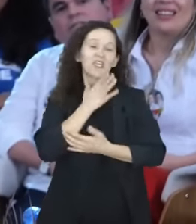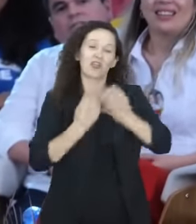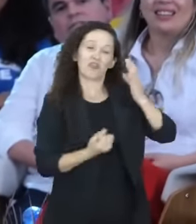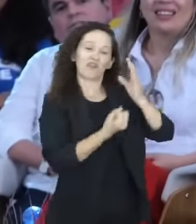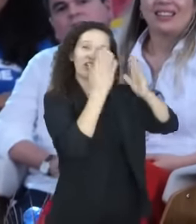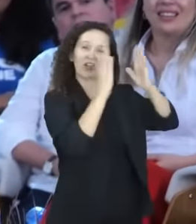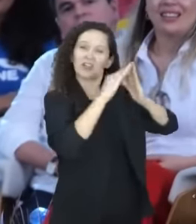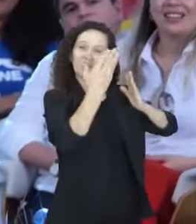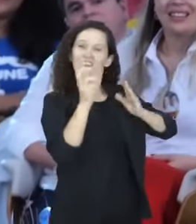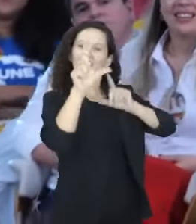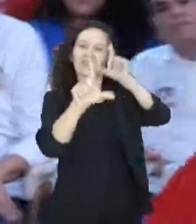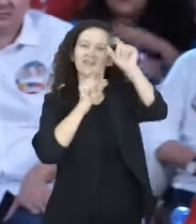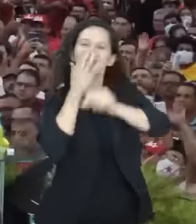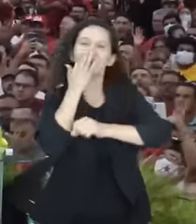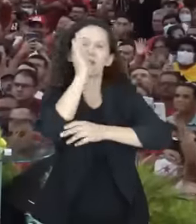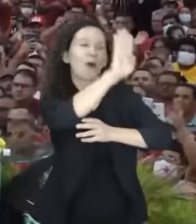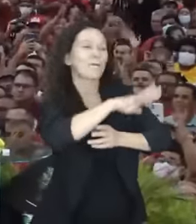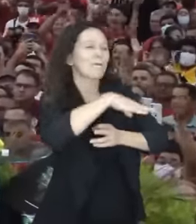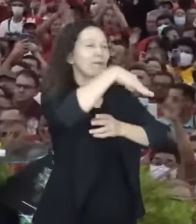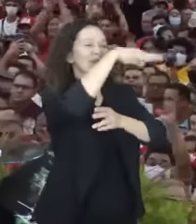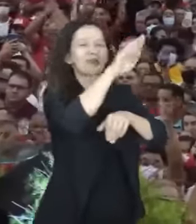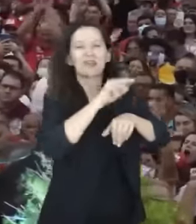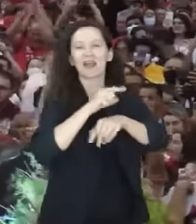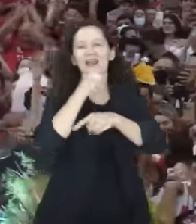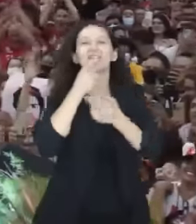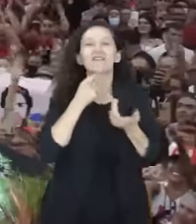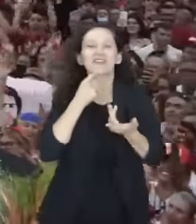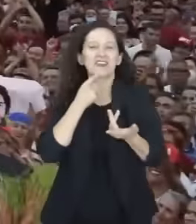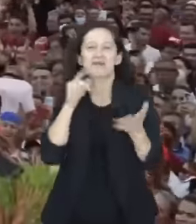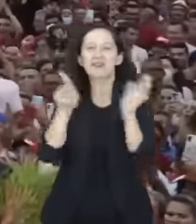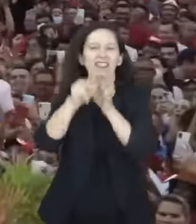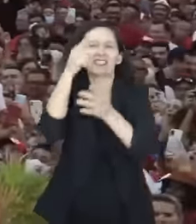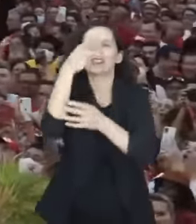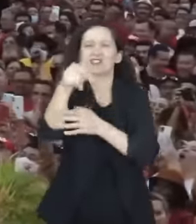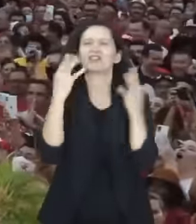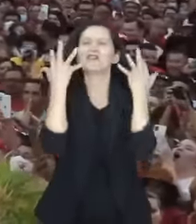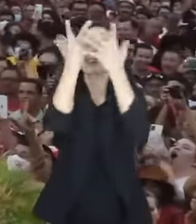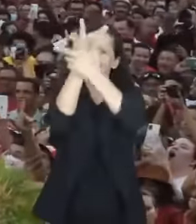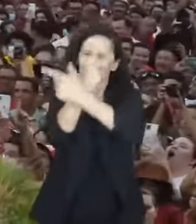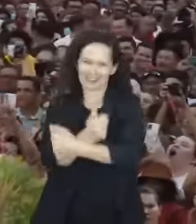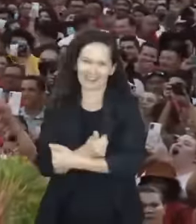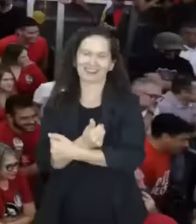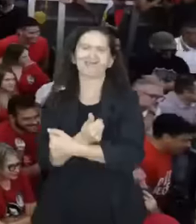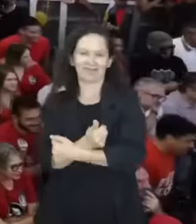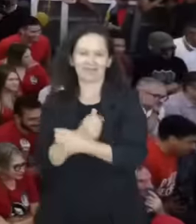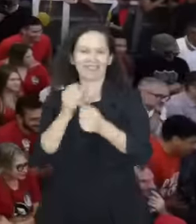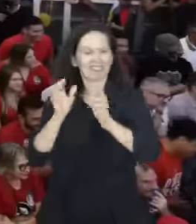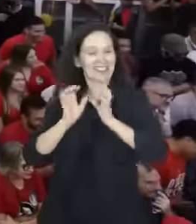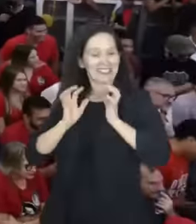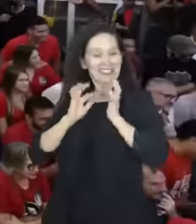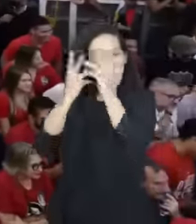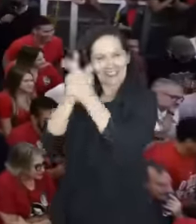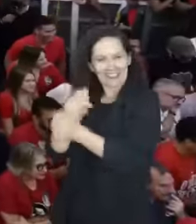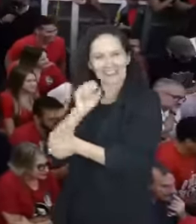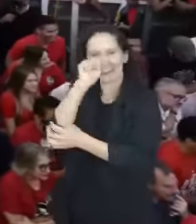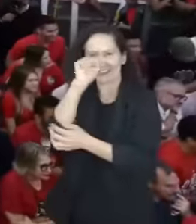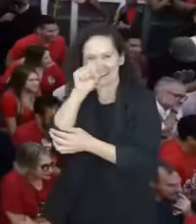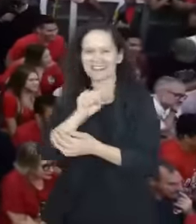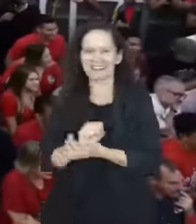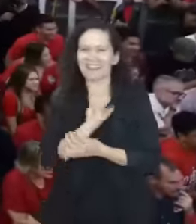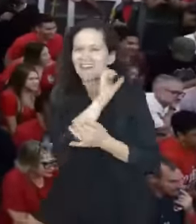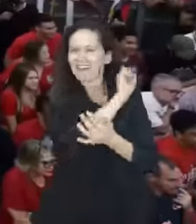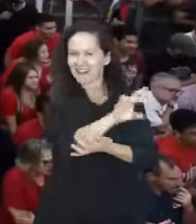de vermelha, que ela vai ficar muito bonita e muito chique. Cada um pinta a sua casa